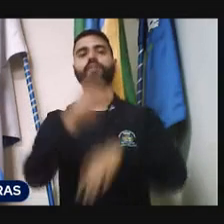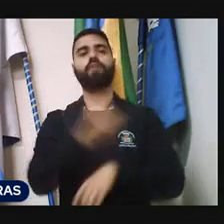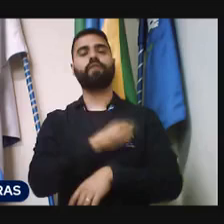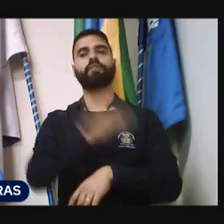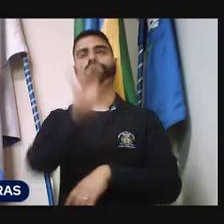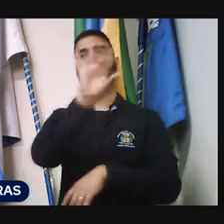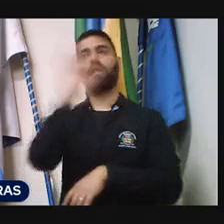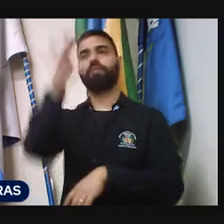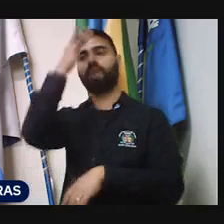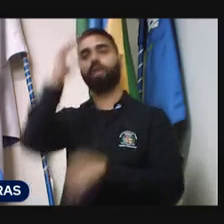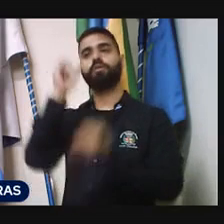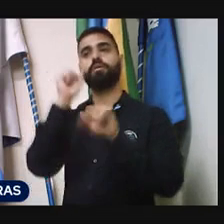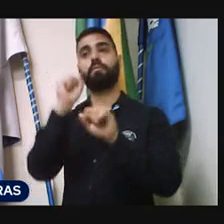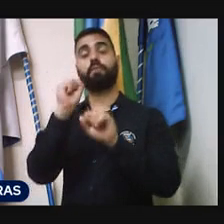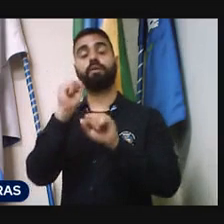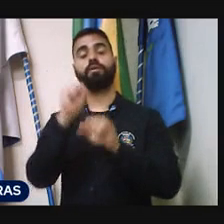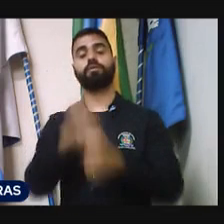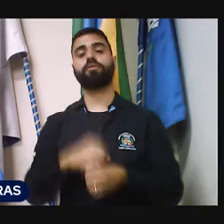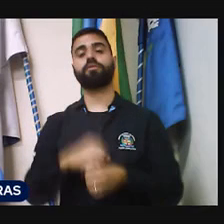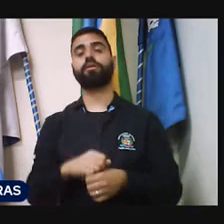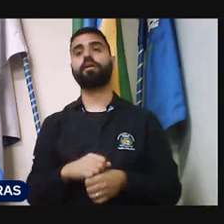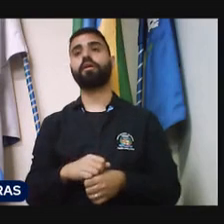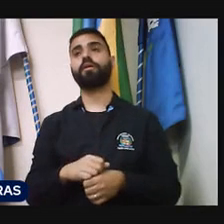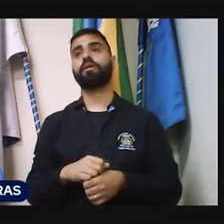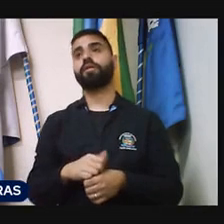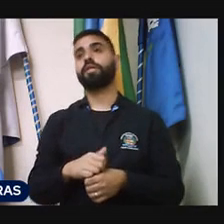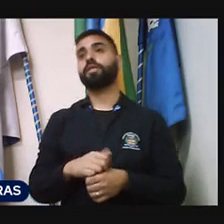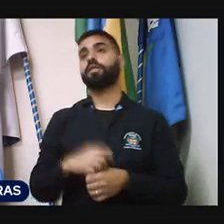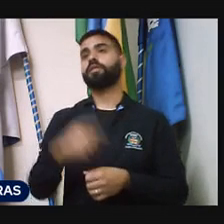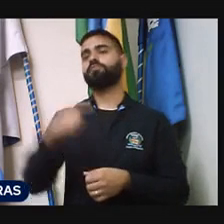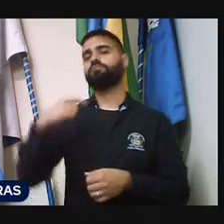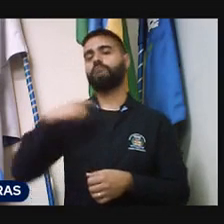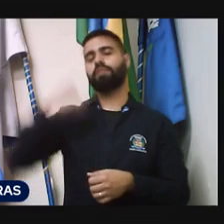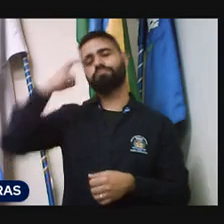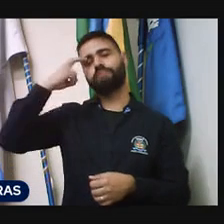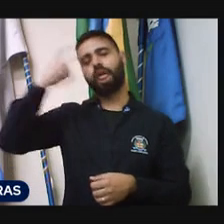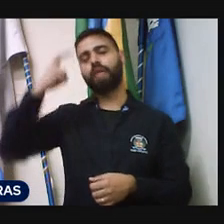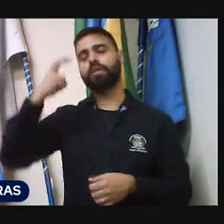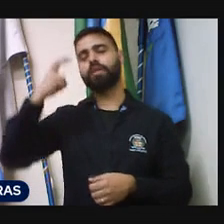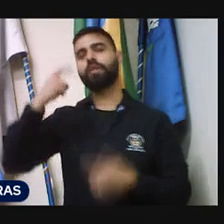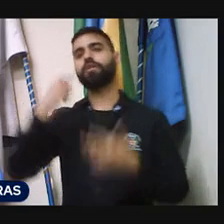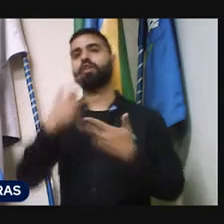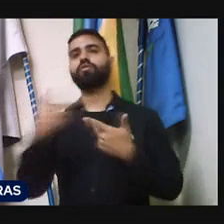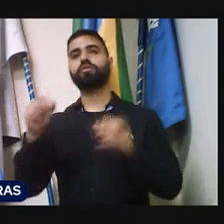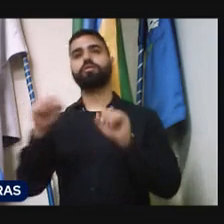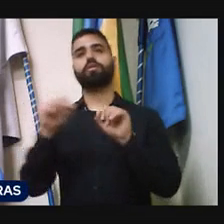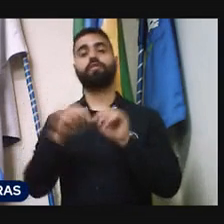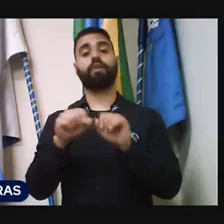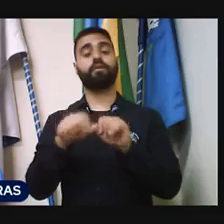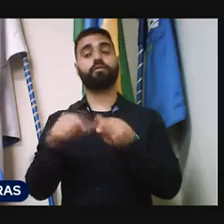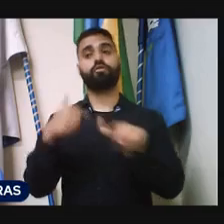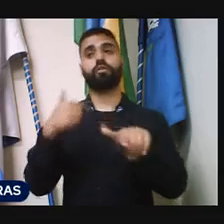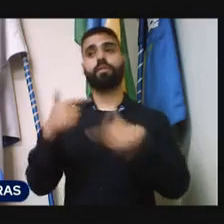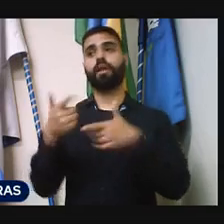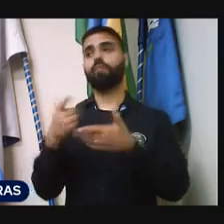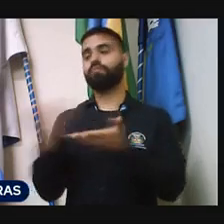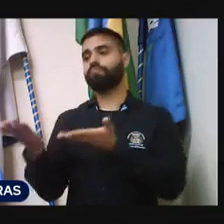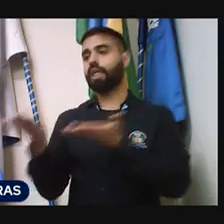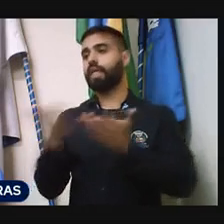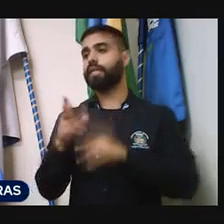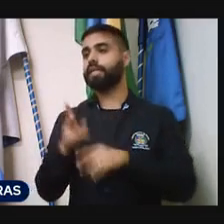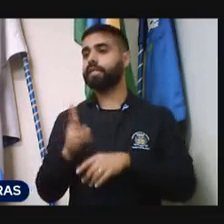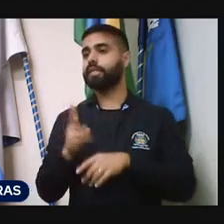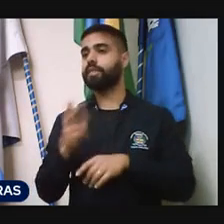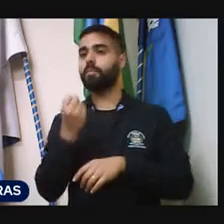um que possamos cada vez mais ter discernimento a combinação das nossas atitudes e ações para trazer sempre